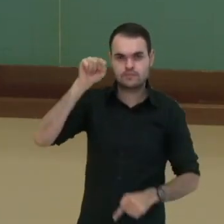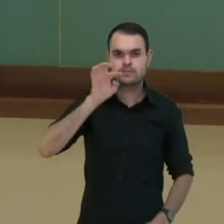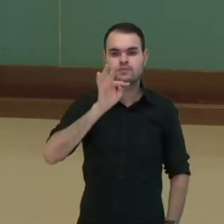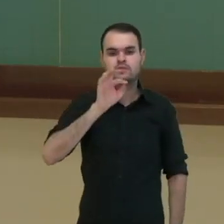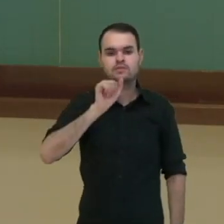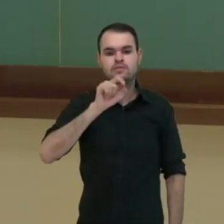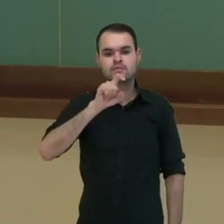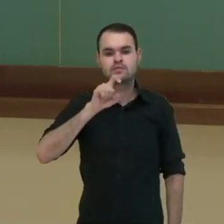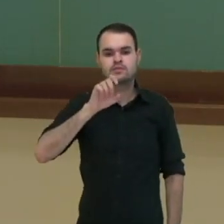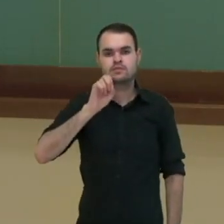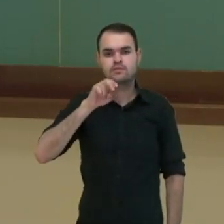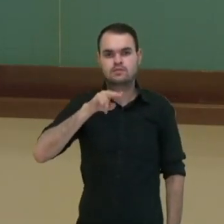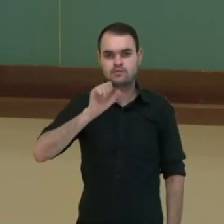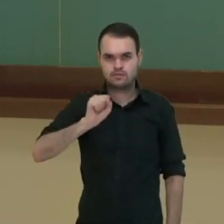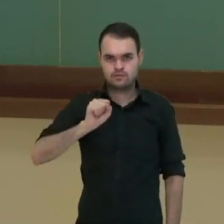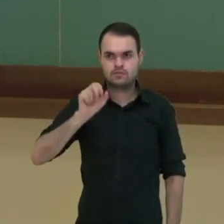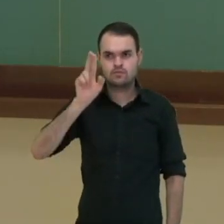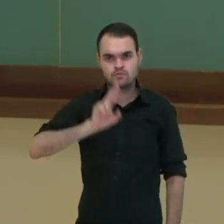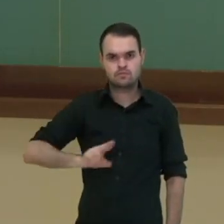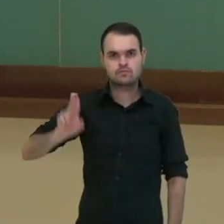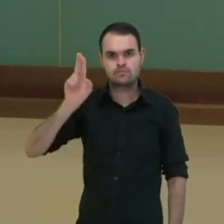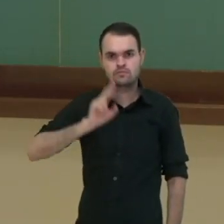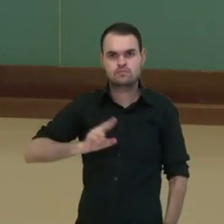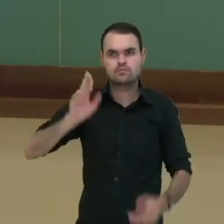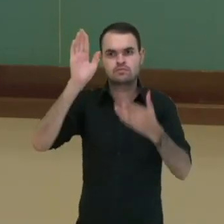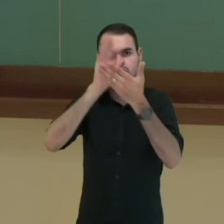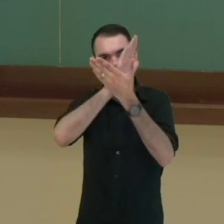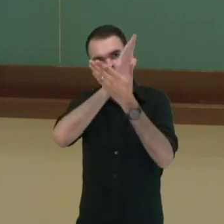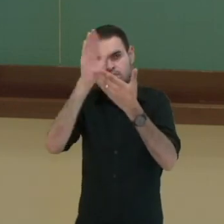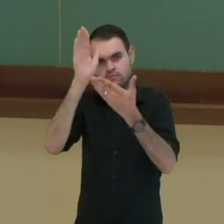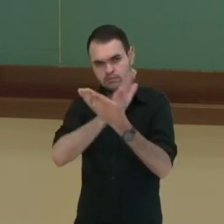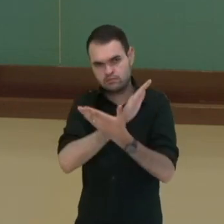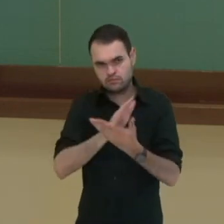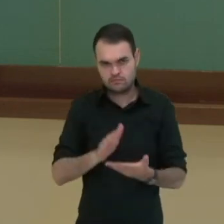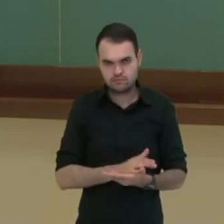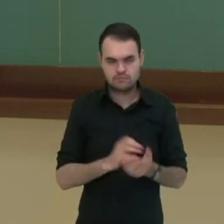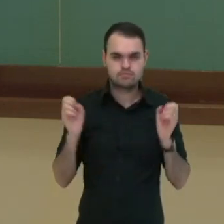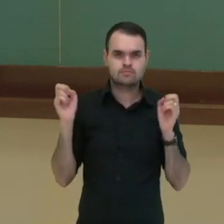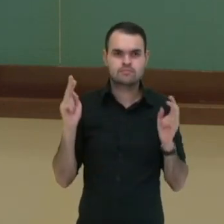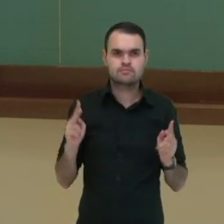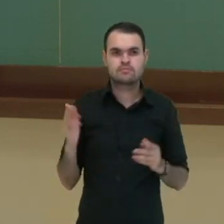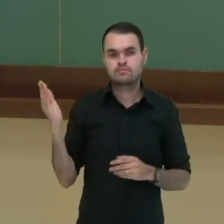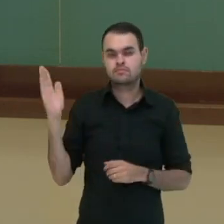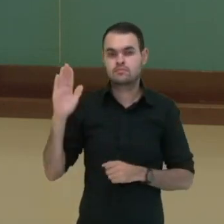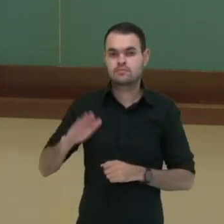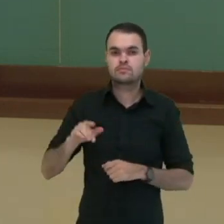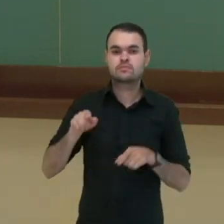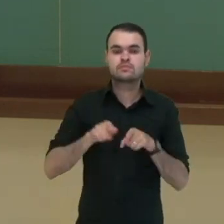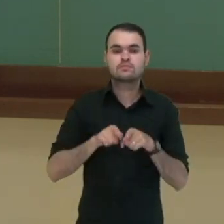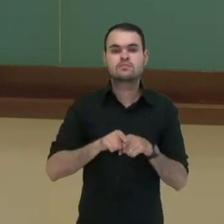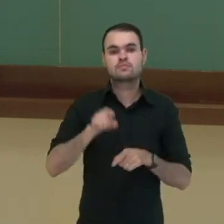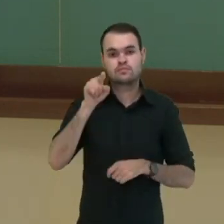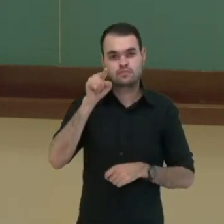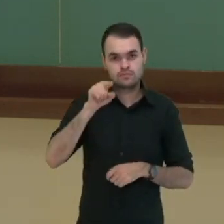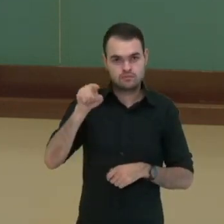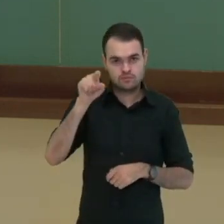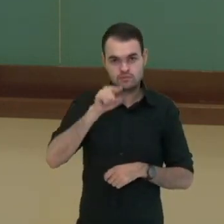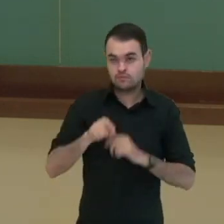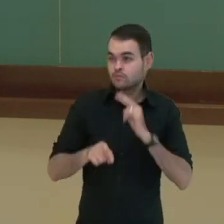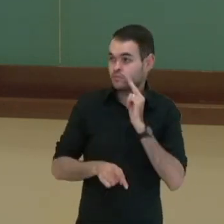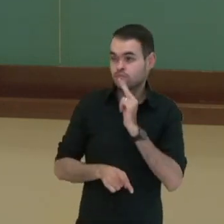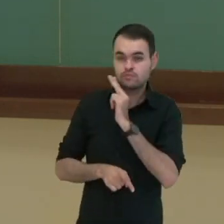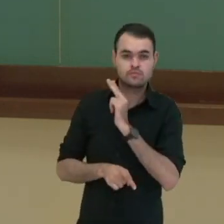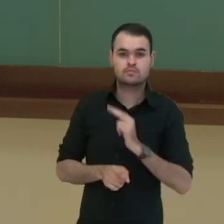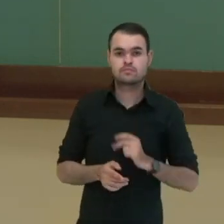são utilizados para a classificação de cada ser vivo, ok? Eu trago aqui para você, nesse quadro,